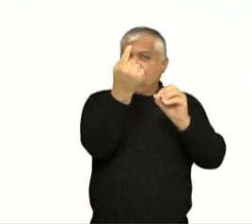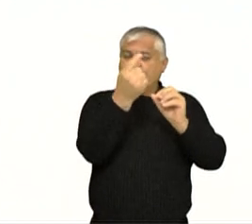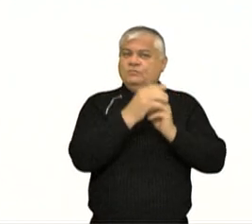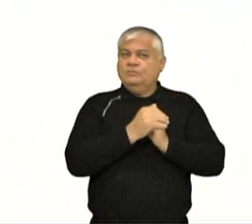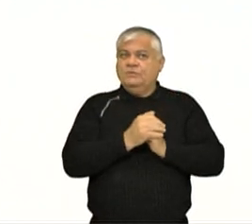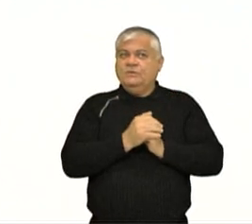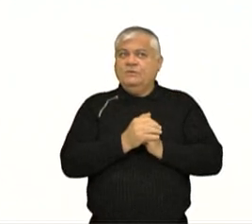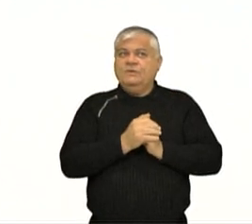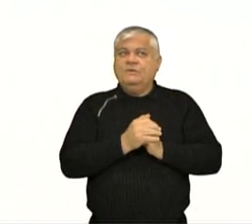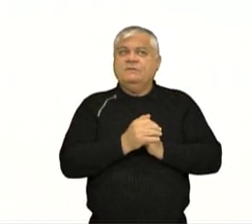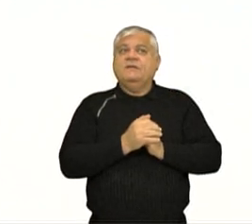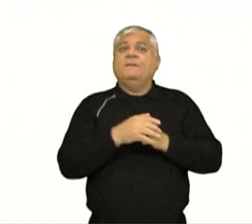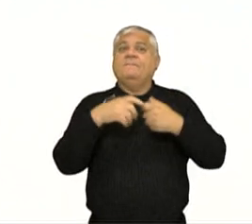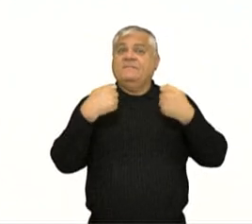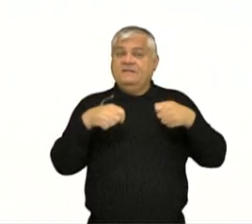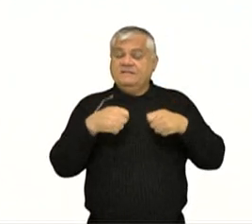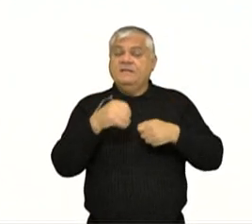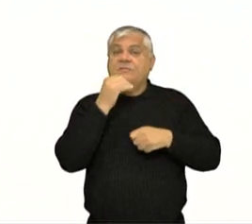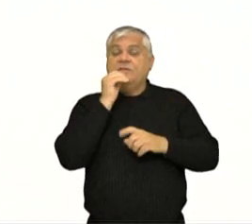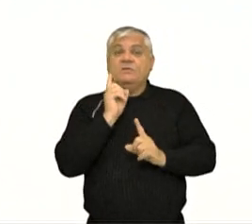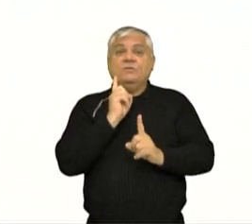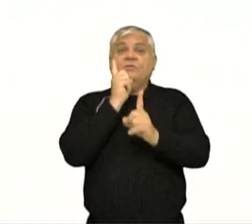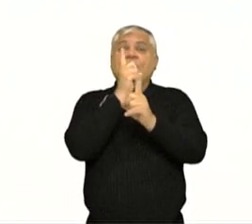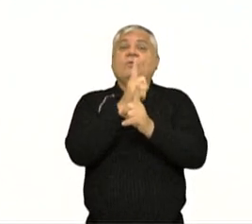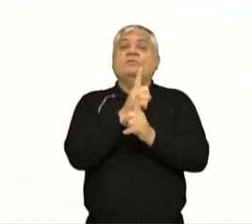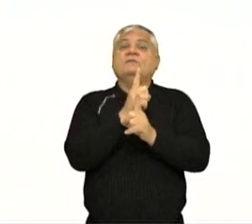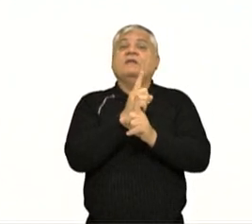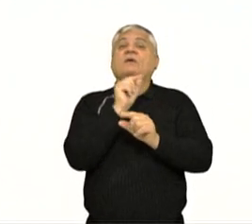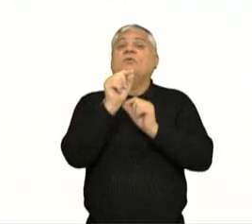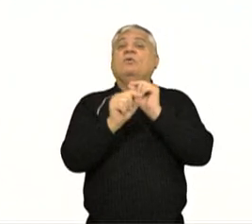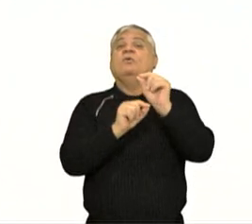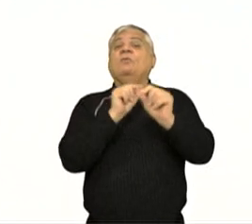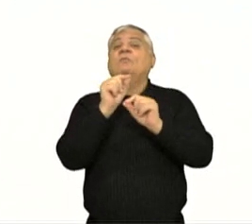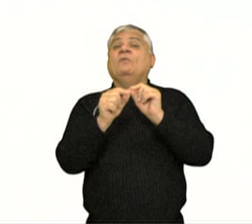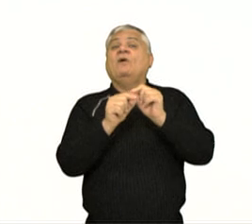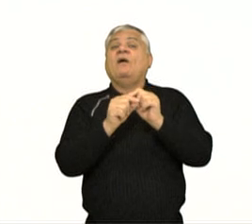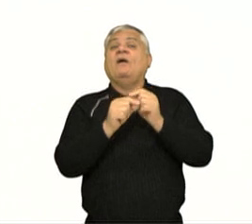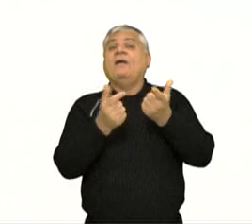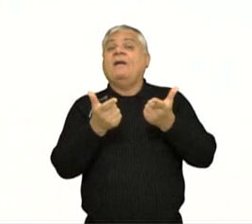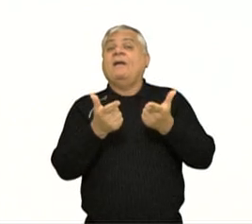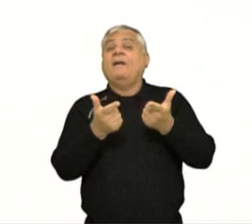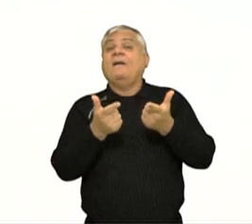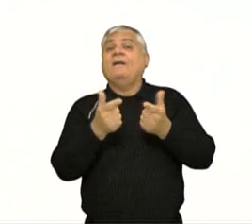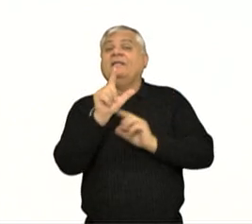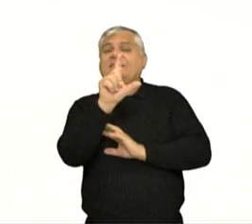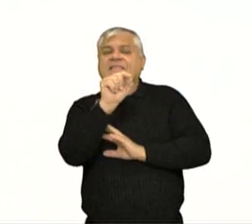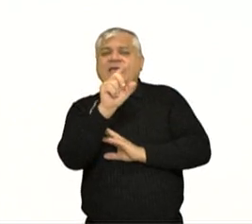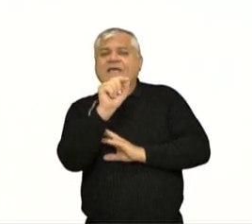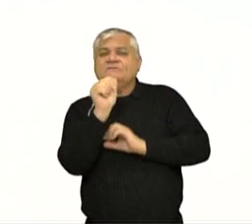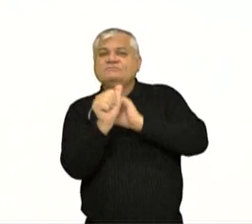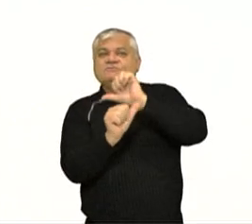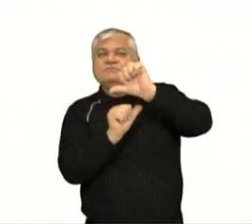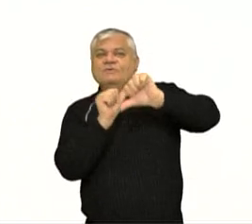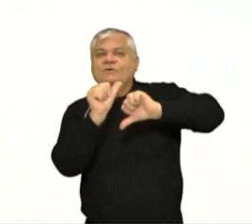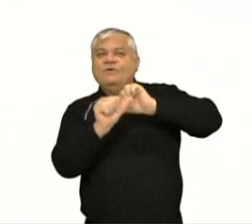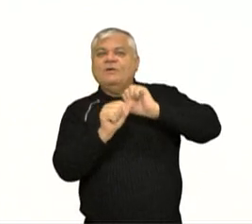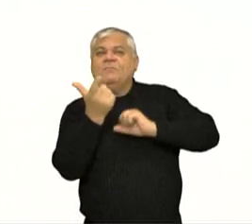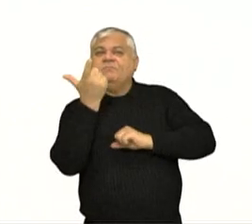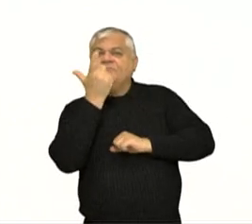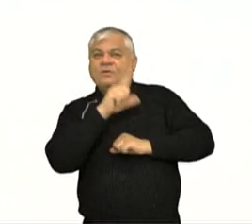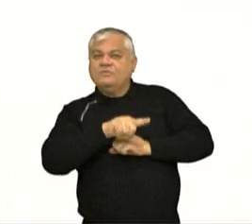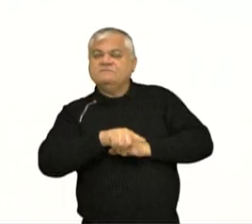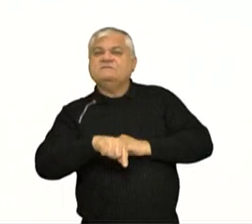significa que nós temos que encontrar o inverso da base 10 para que esse expoente